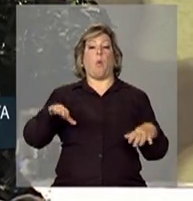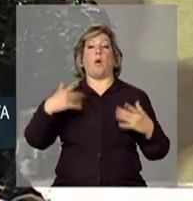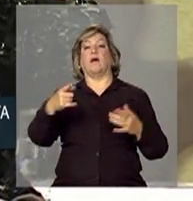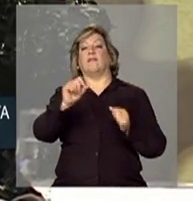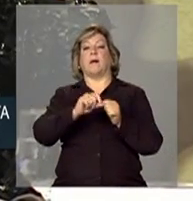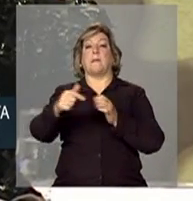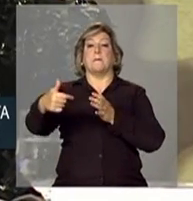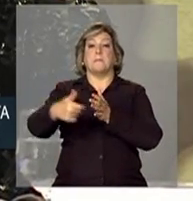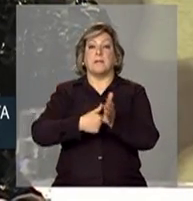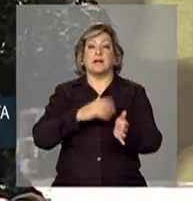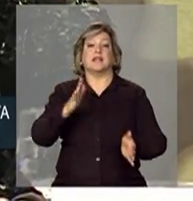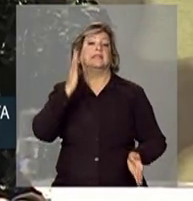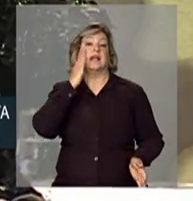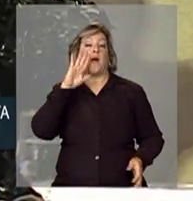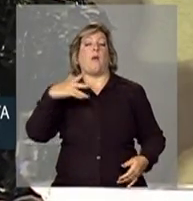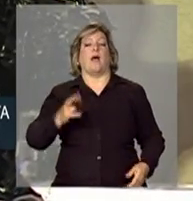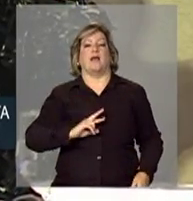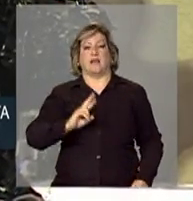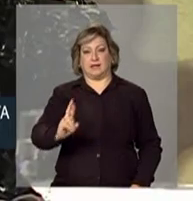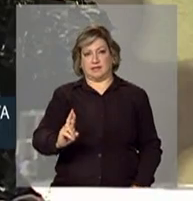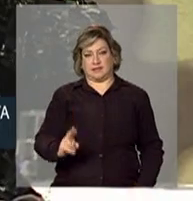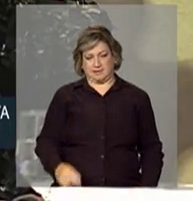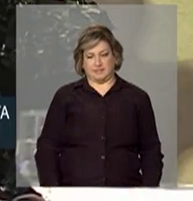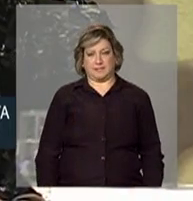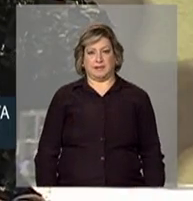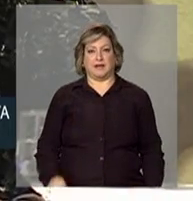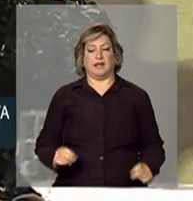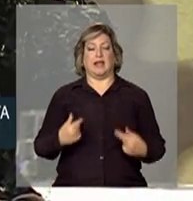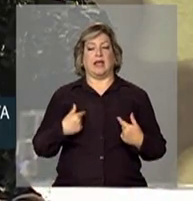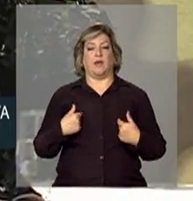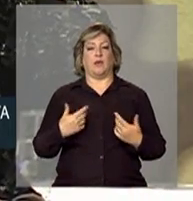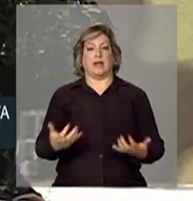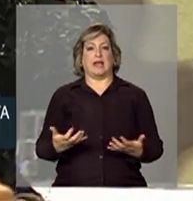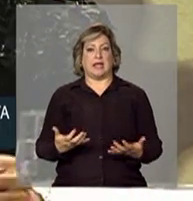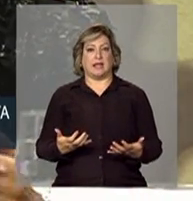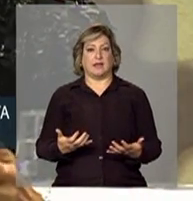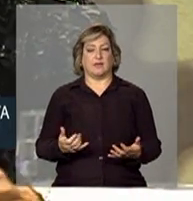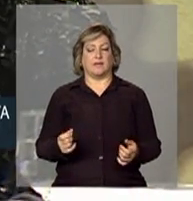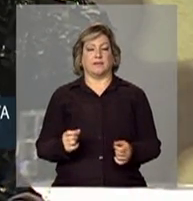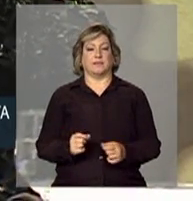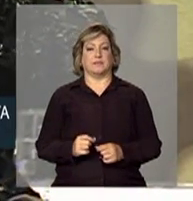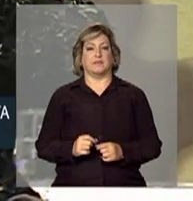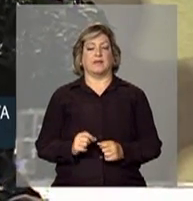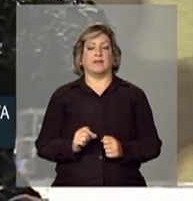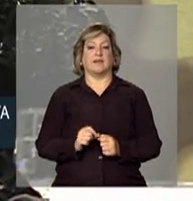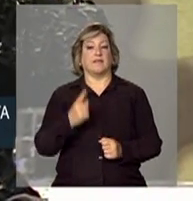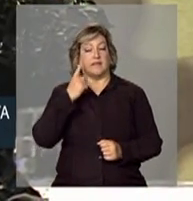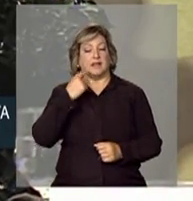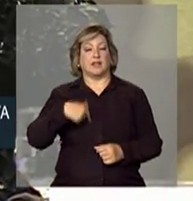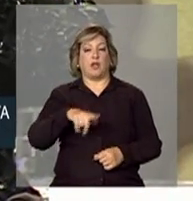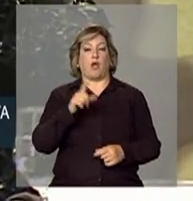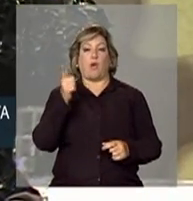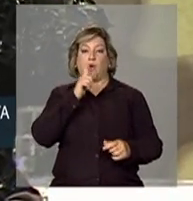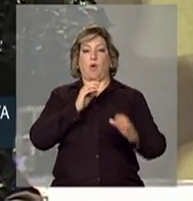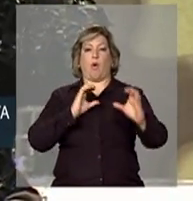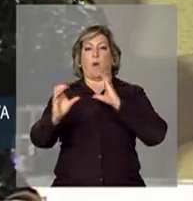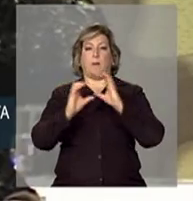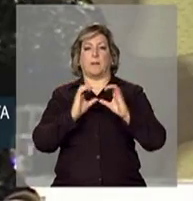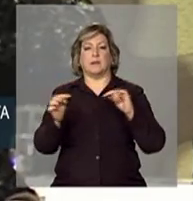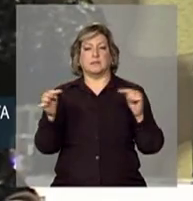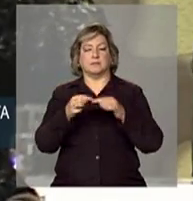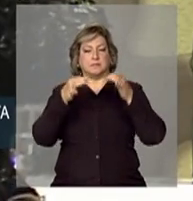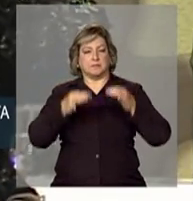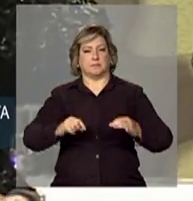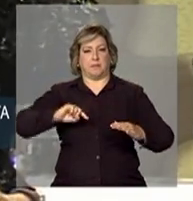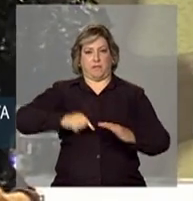uma pergunta, já saber qual é a resposta que eu vou dar. Quero ver se a gente tem uma comunicação efetivamente